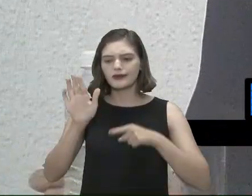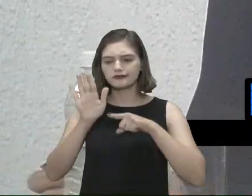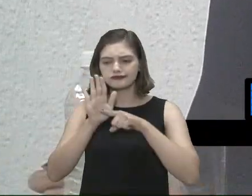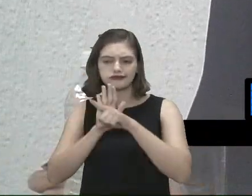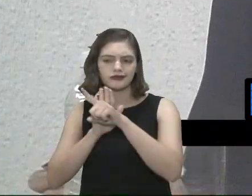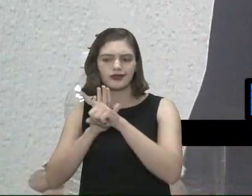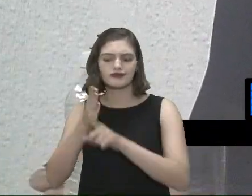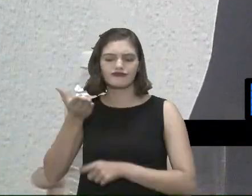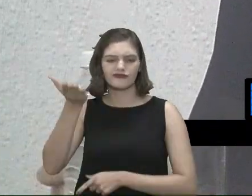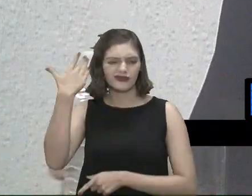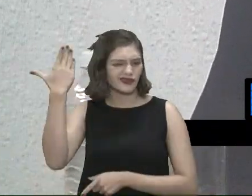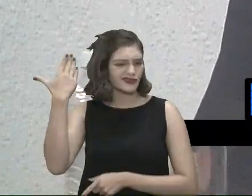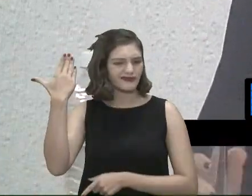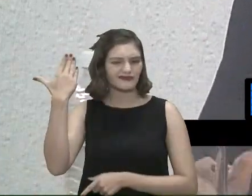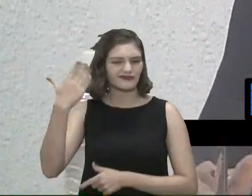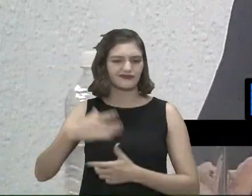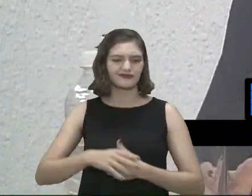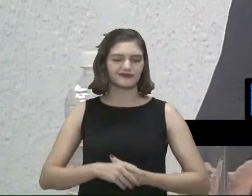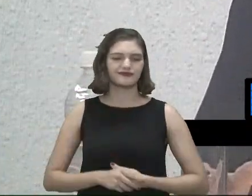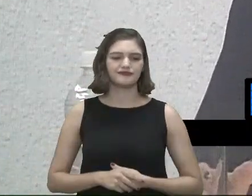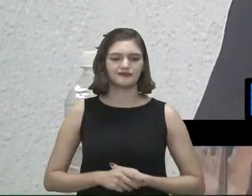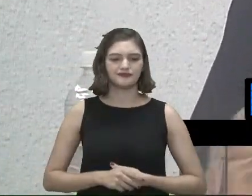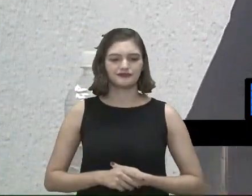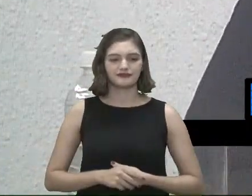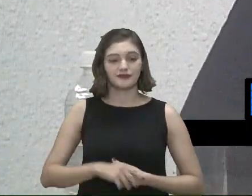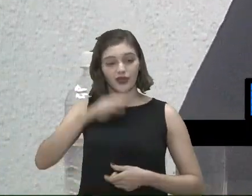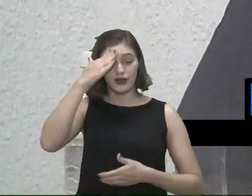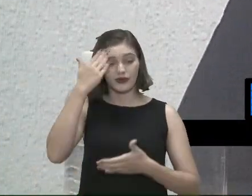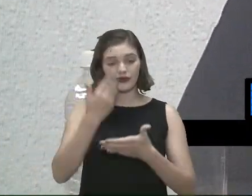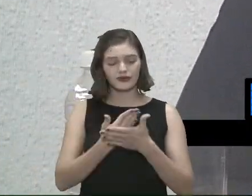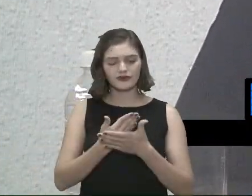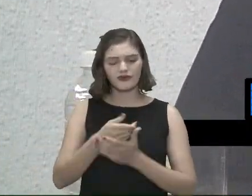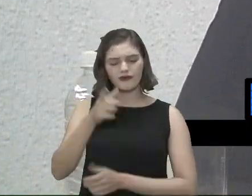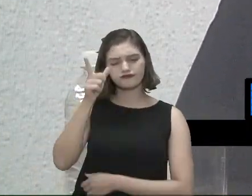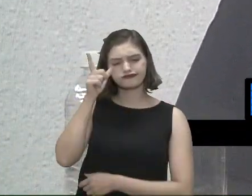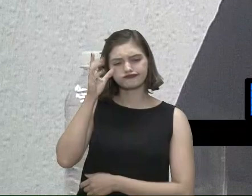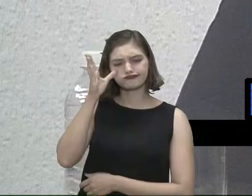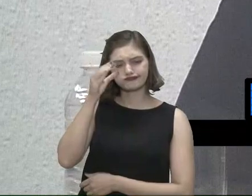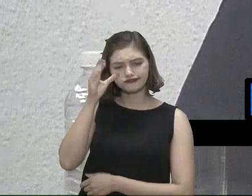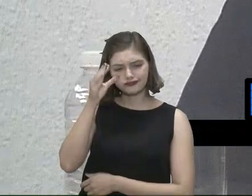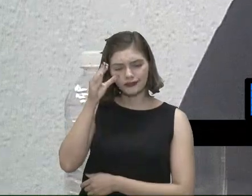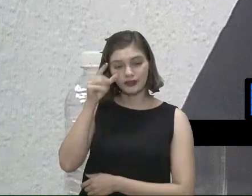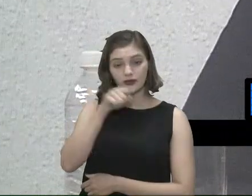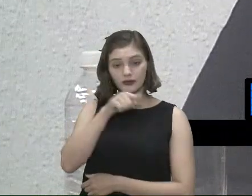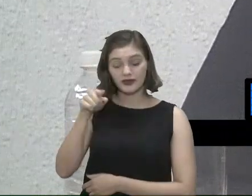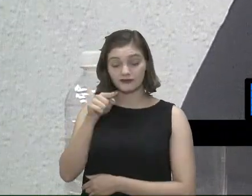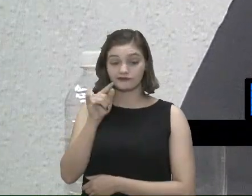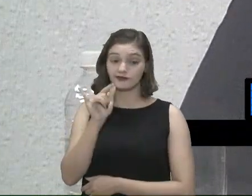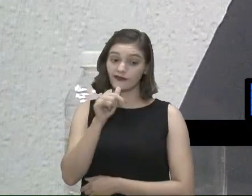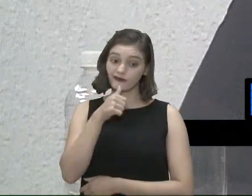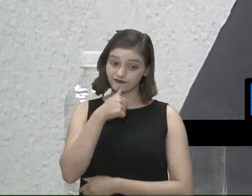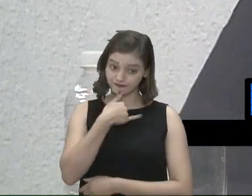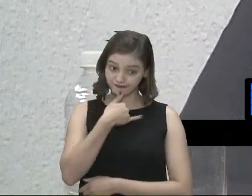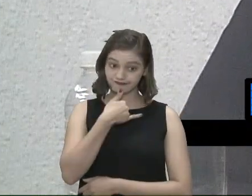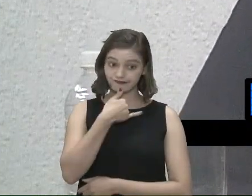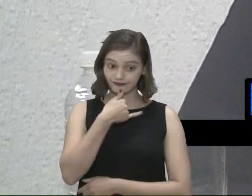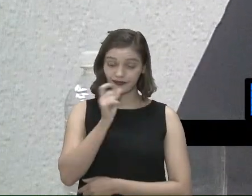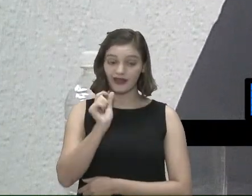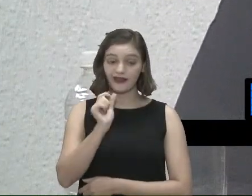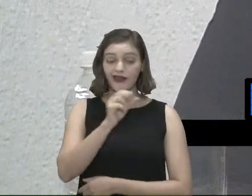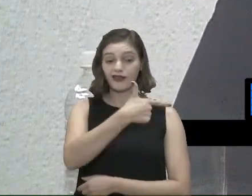antes disso. Eu acho muito curioso, para não dizer lastimável, que em